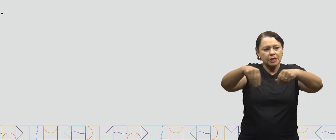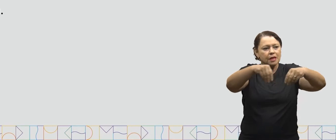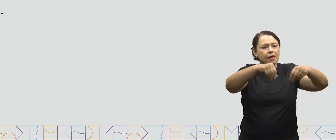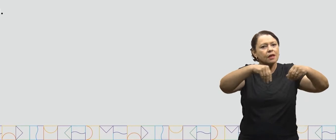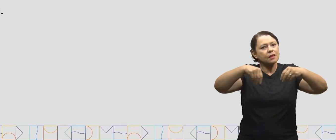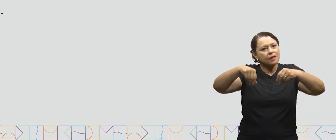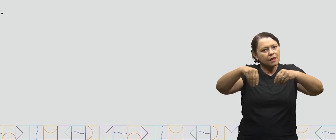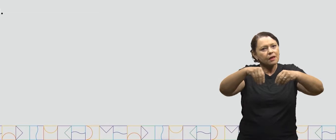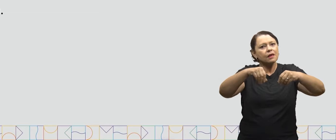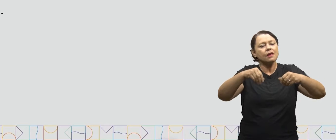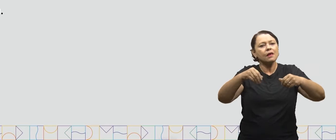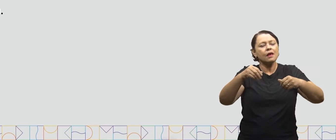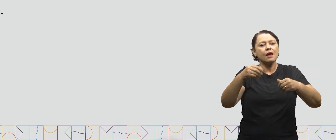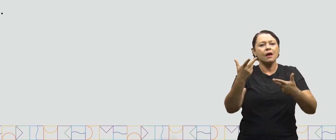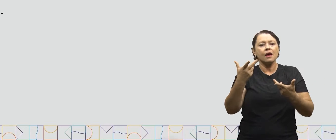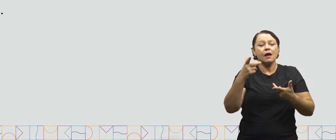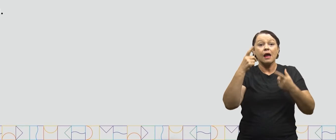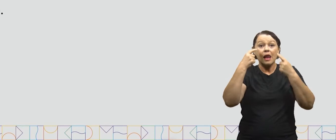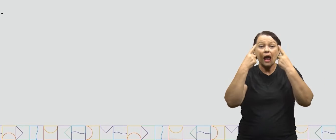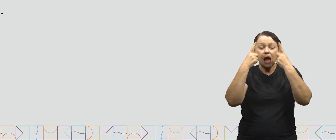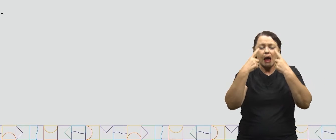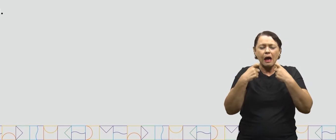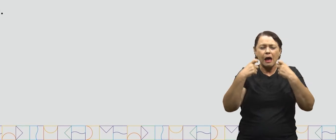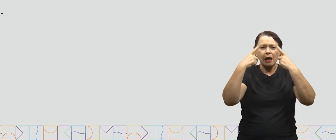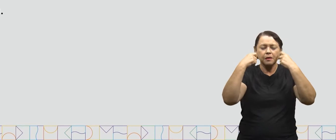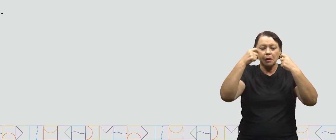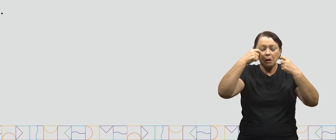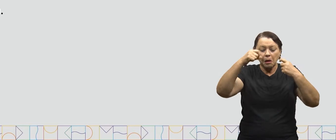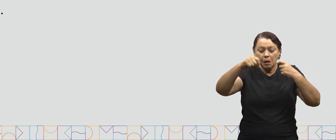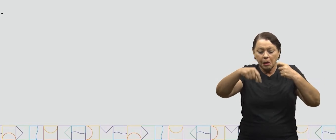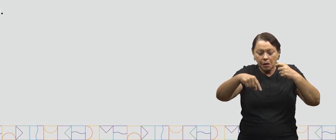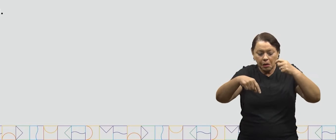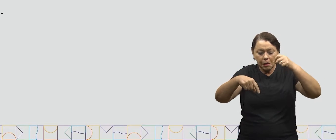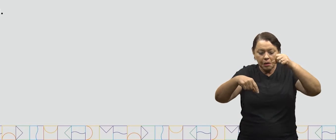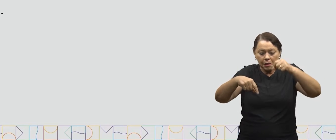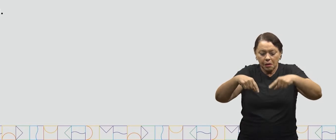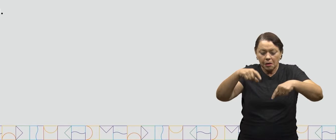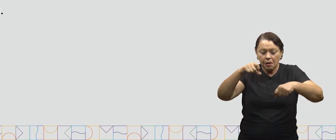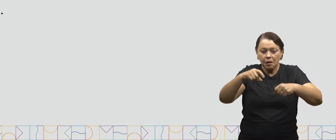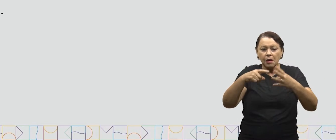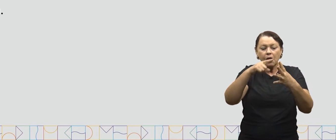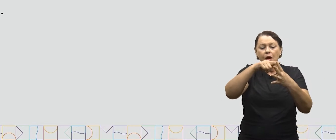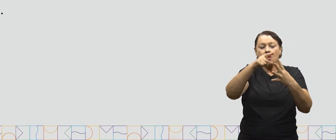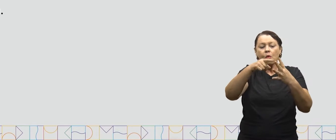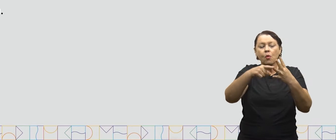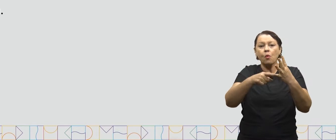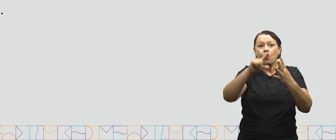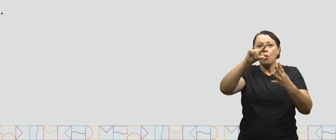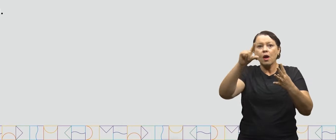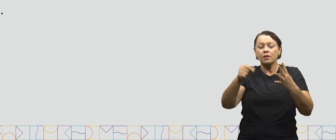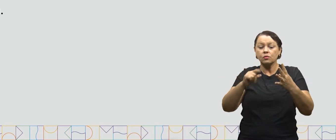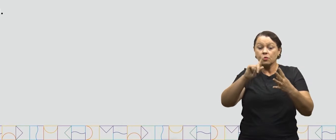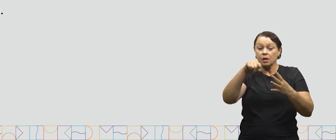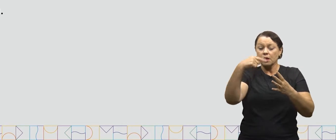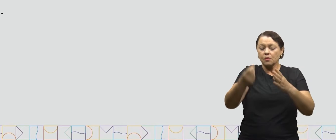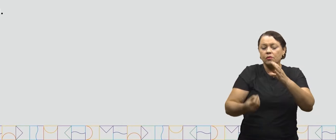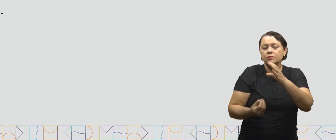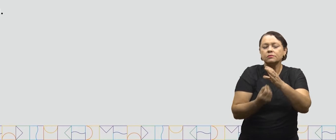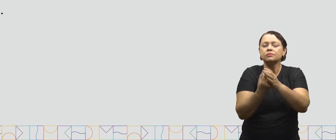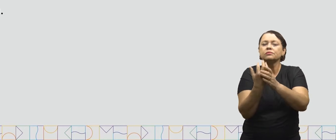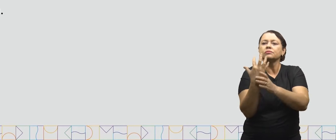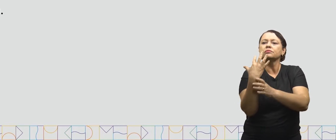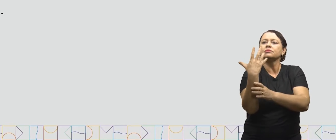terra firme. Reguem-no com lágrimas durante 4 luas, e ali nascerá a planta da